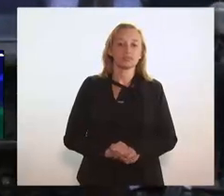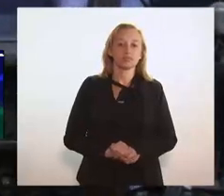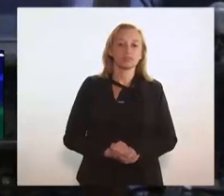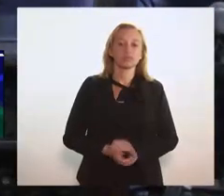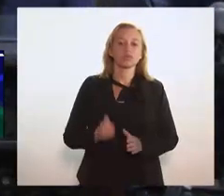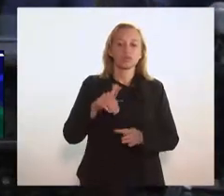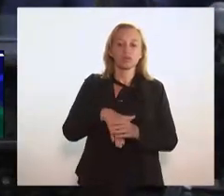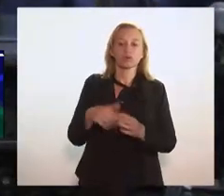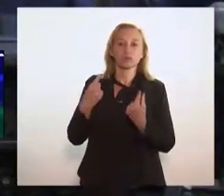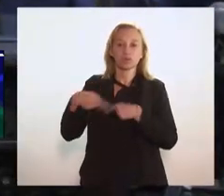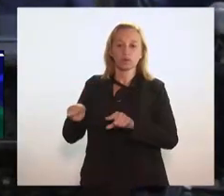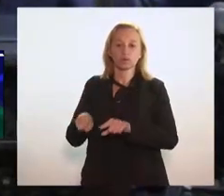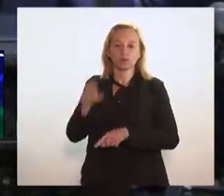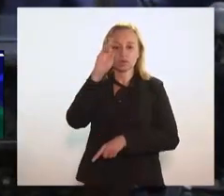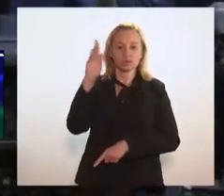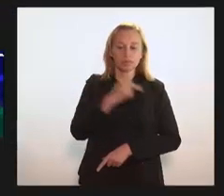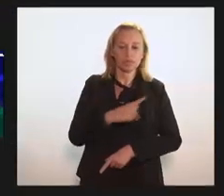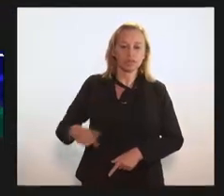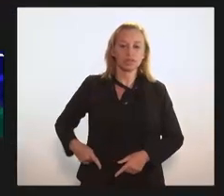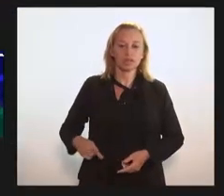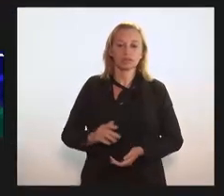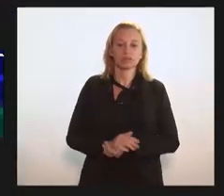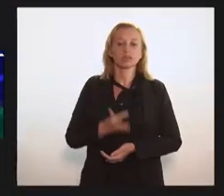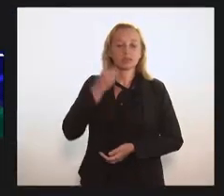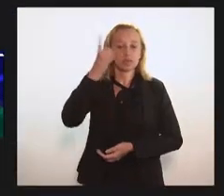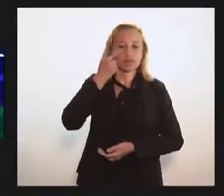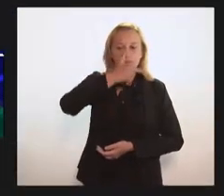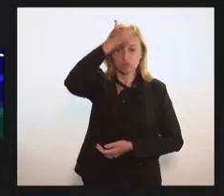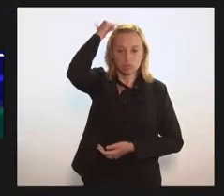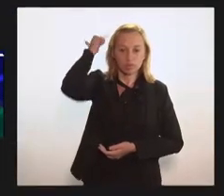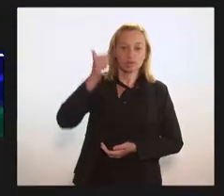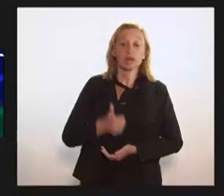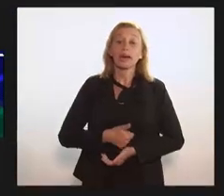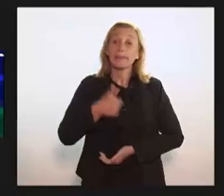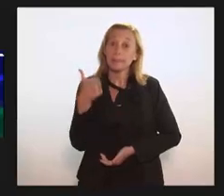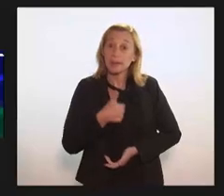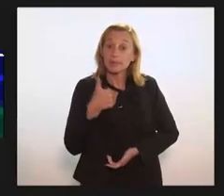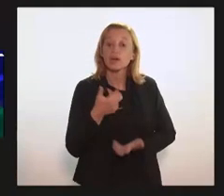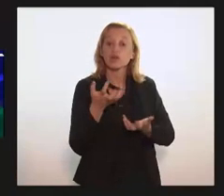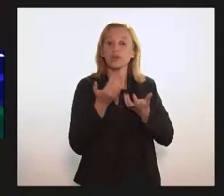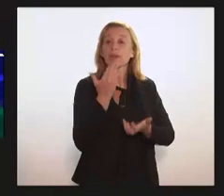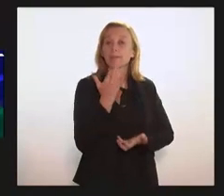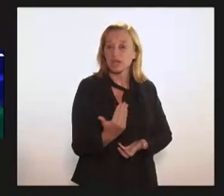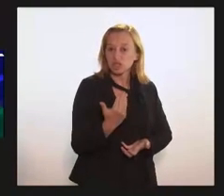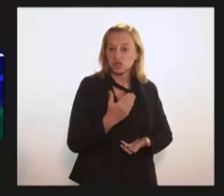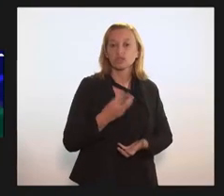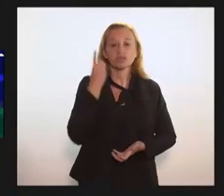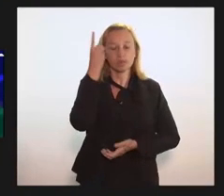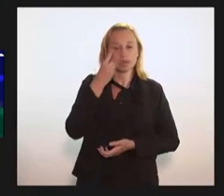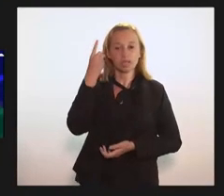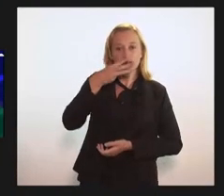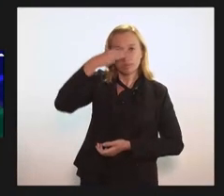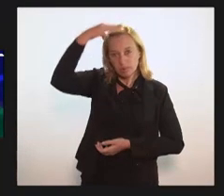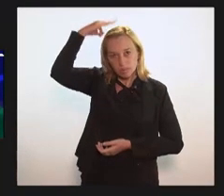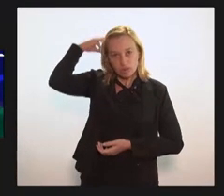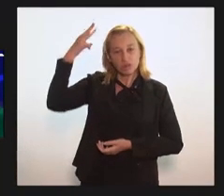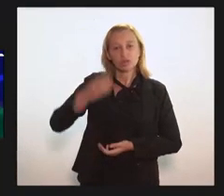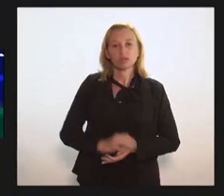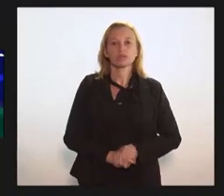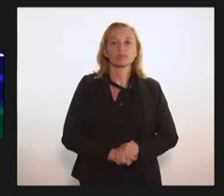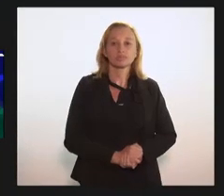Voto divergente, senhor presidente. Deputado Luiz Paulo. Primeiro, eu queria pedir que o deputado Márcio